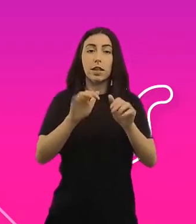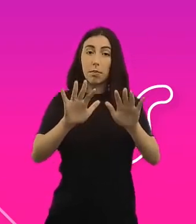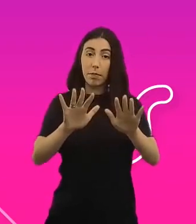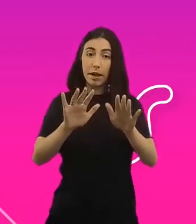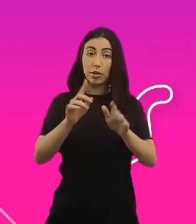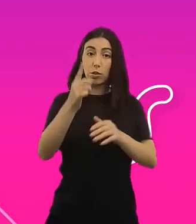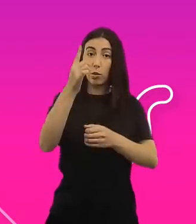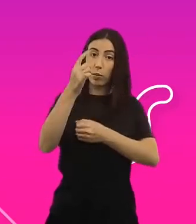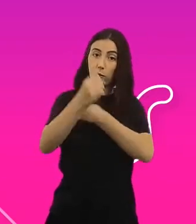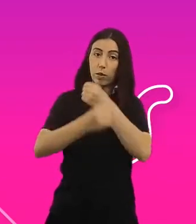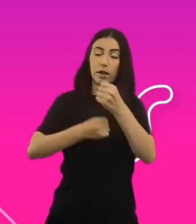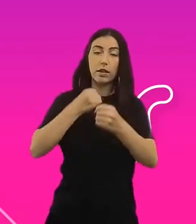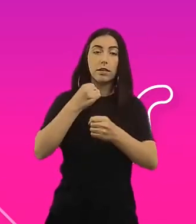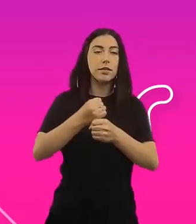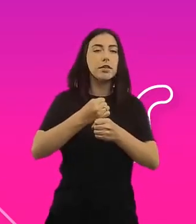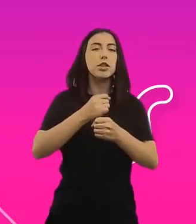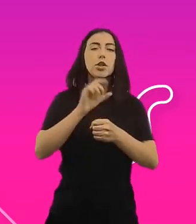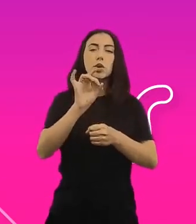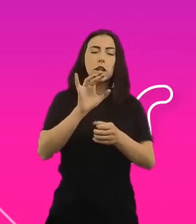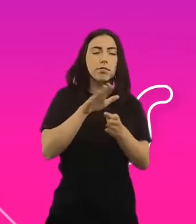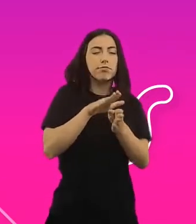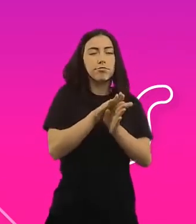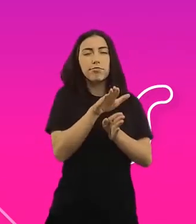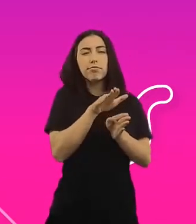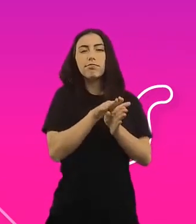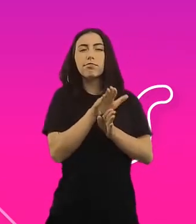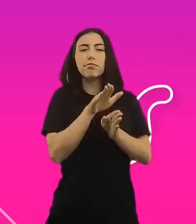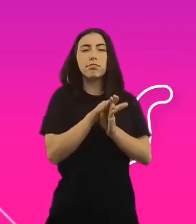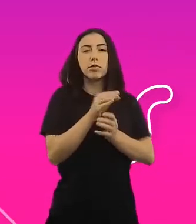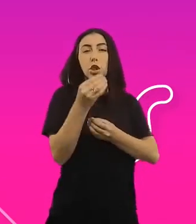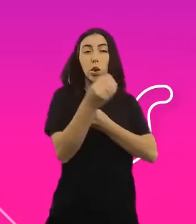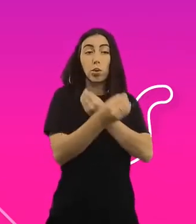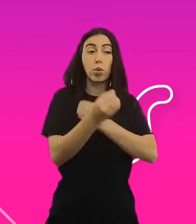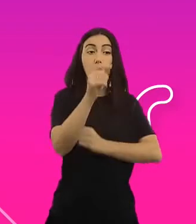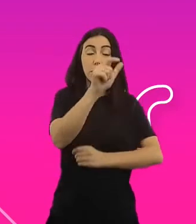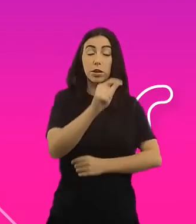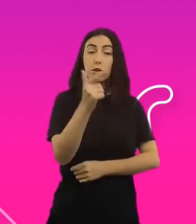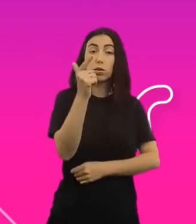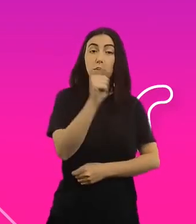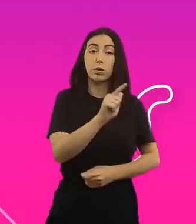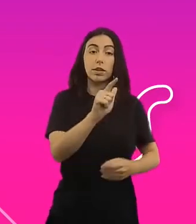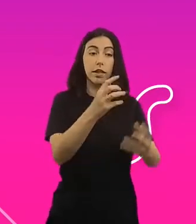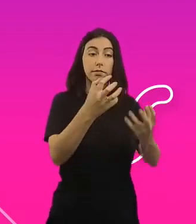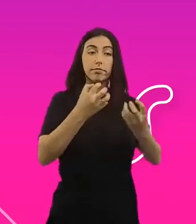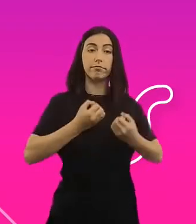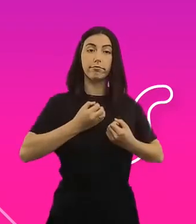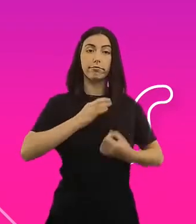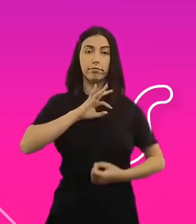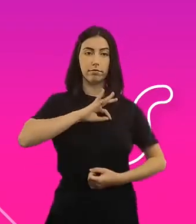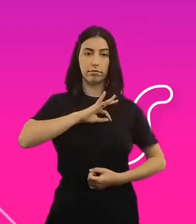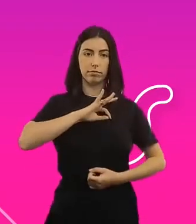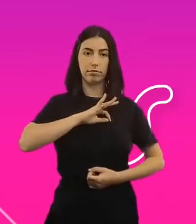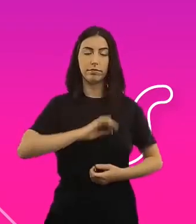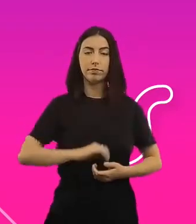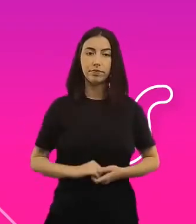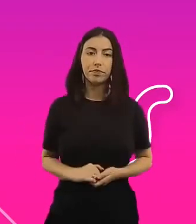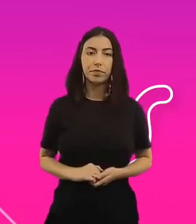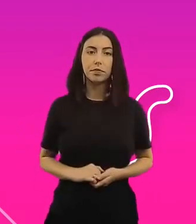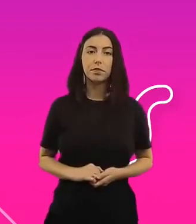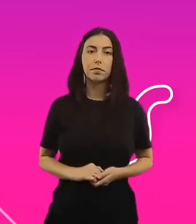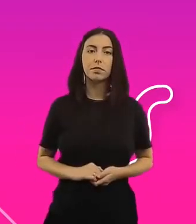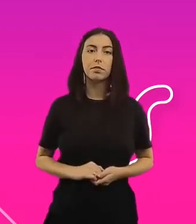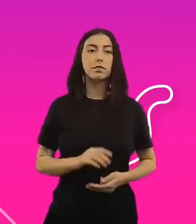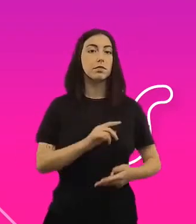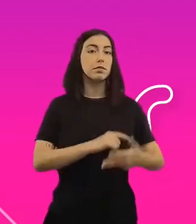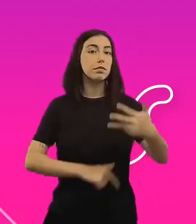renda e projetos liderados por mulheres. O Nossa Saúde, nós constatamos que